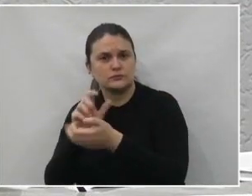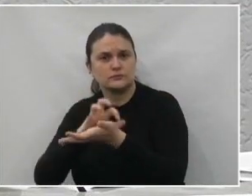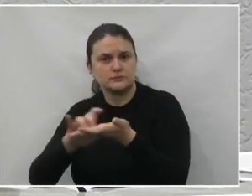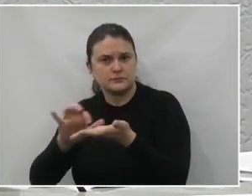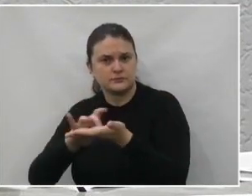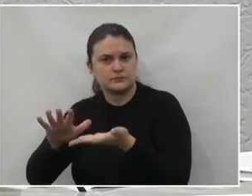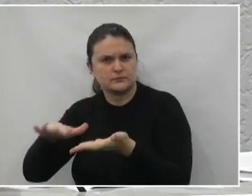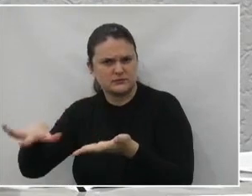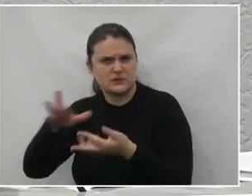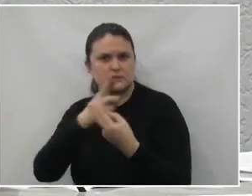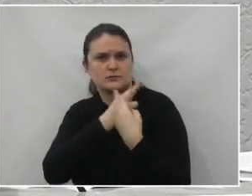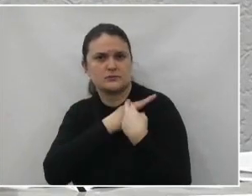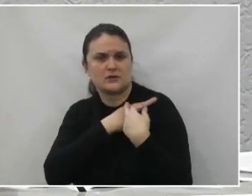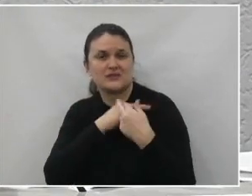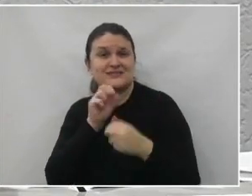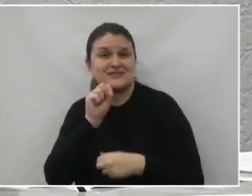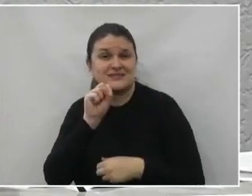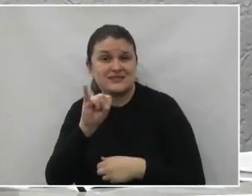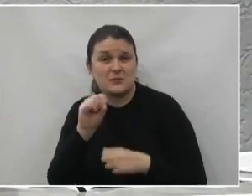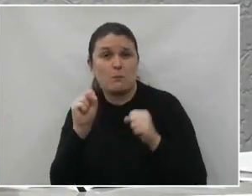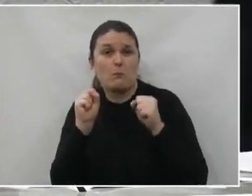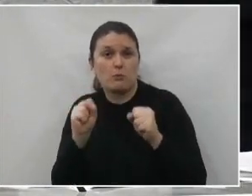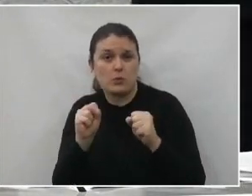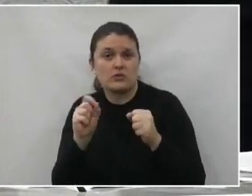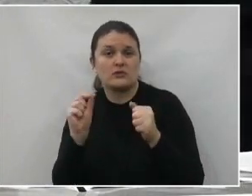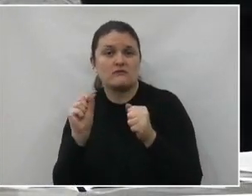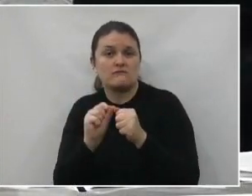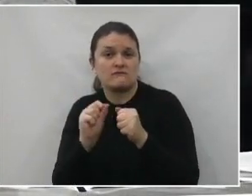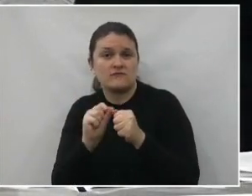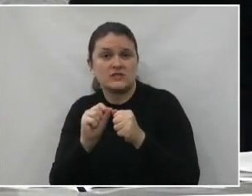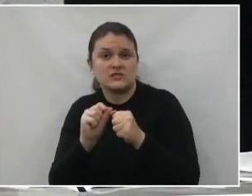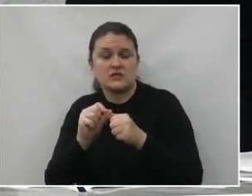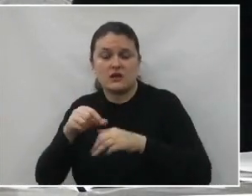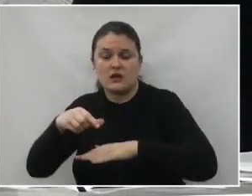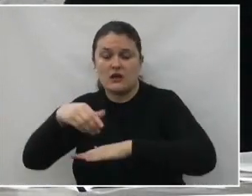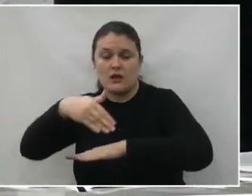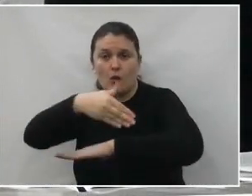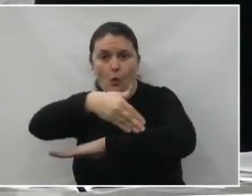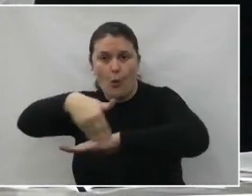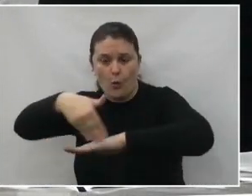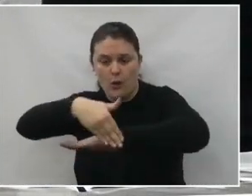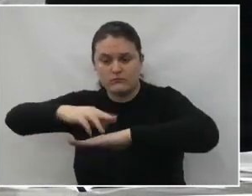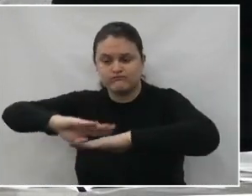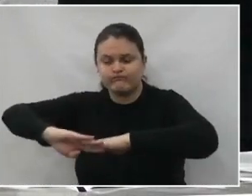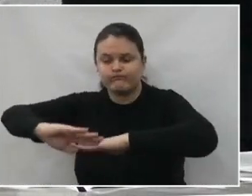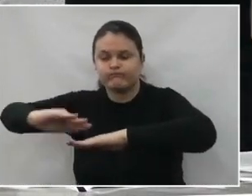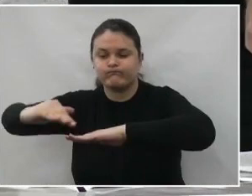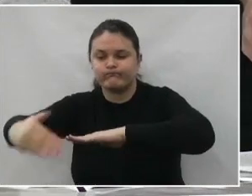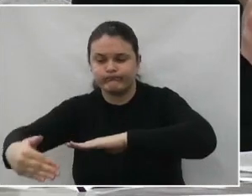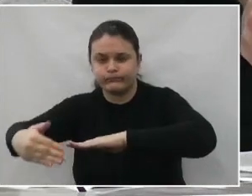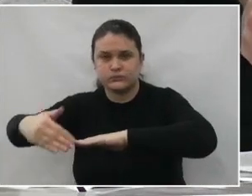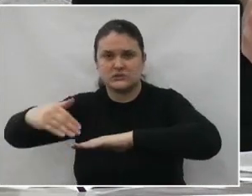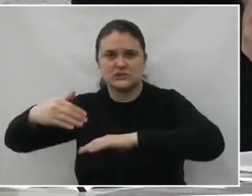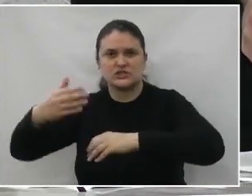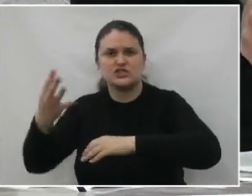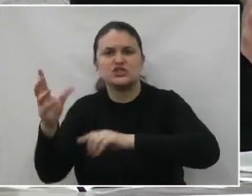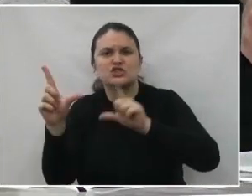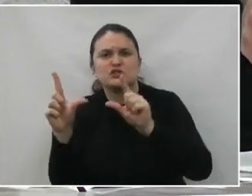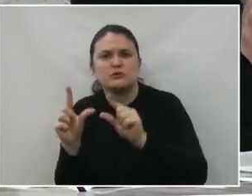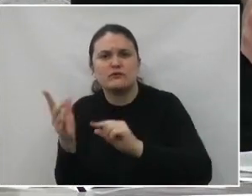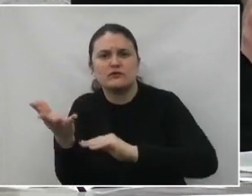secretaria responsável, a possibilidade em viabilizar uma lombada na rua João Café Filho, no bairro São Basílio